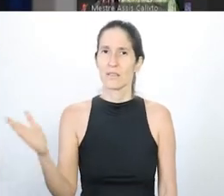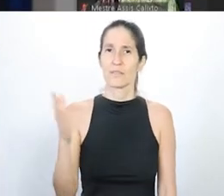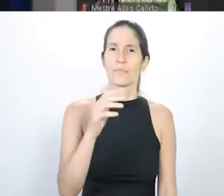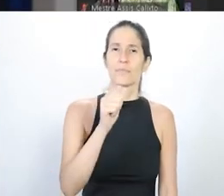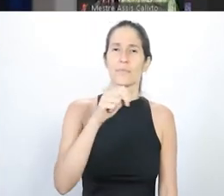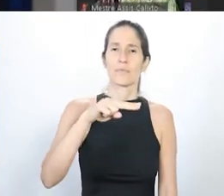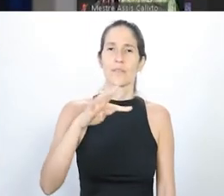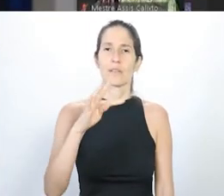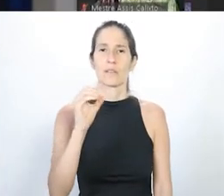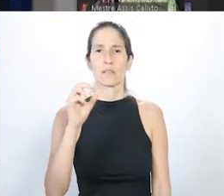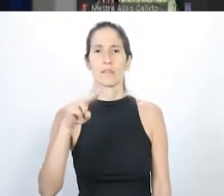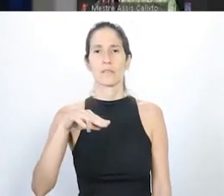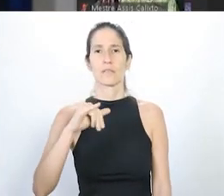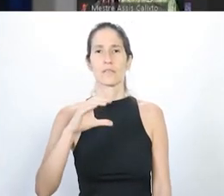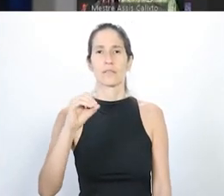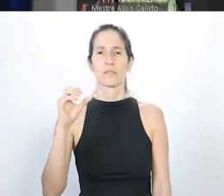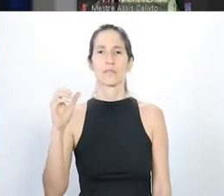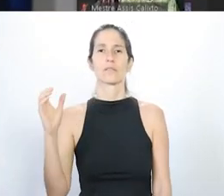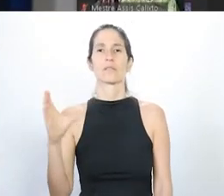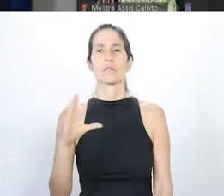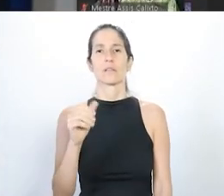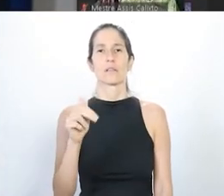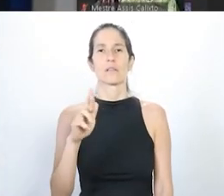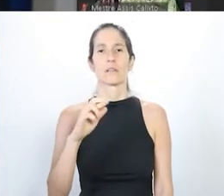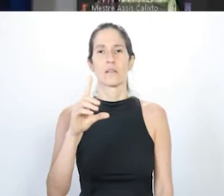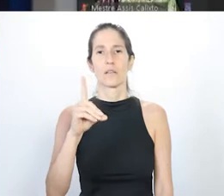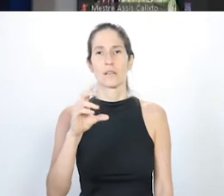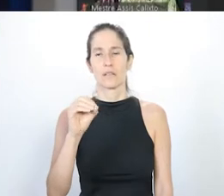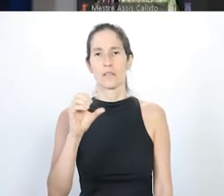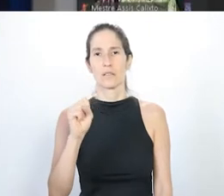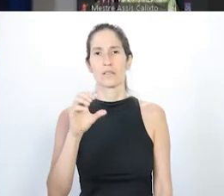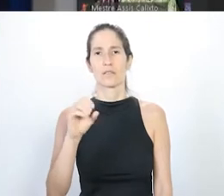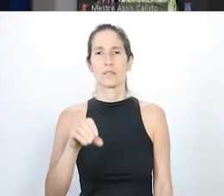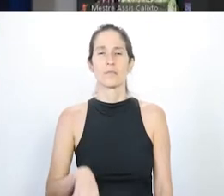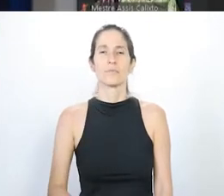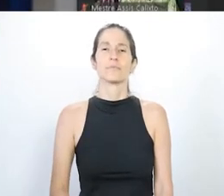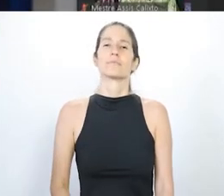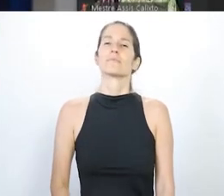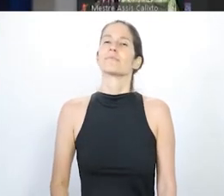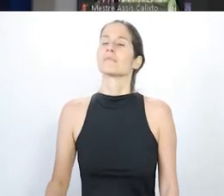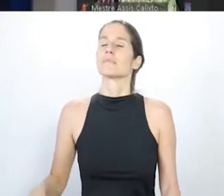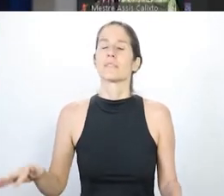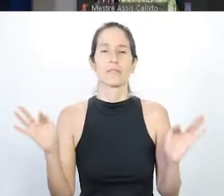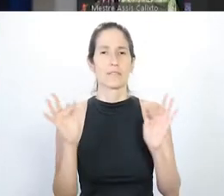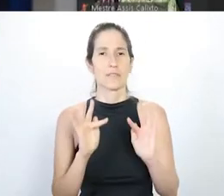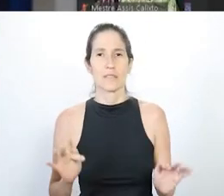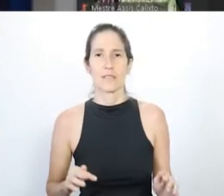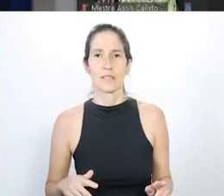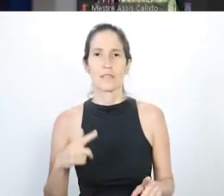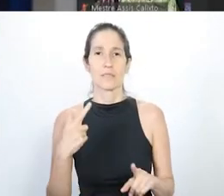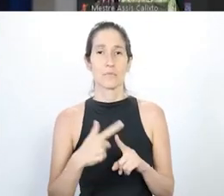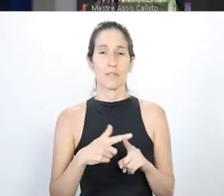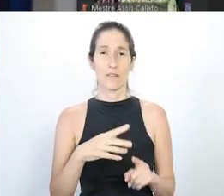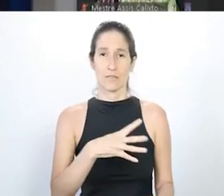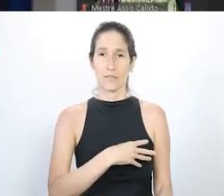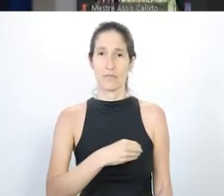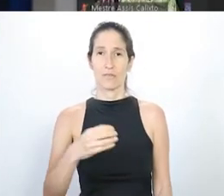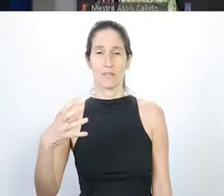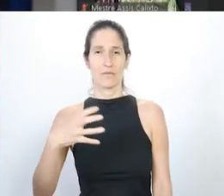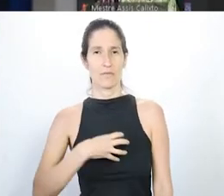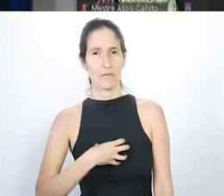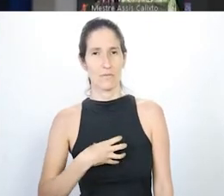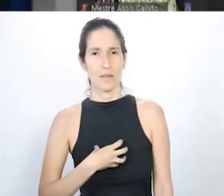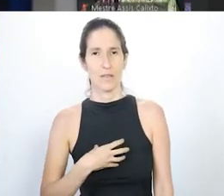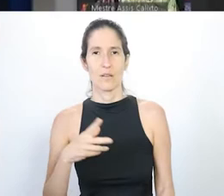suspira orgulhosa por ter dado fruto que orgulha a Bahia. Poeta que canta, que sauda e